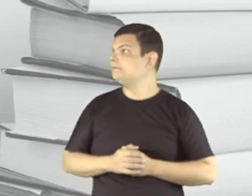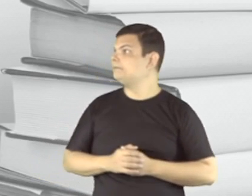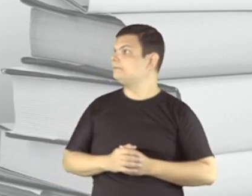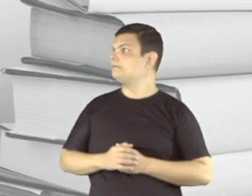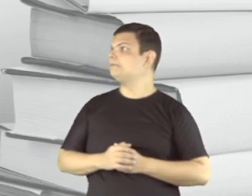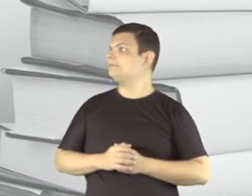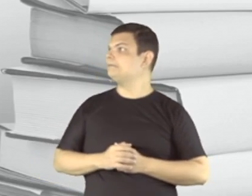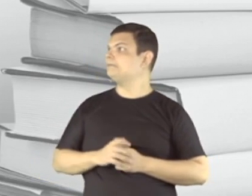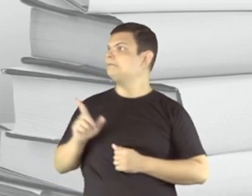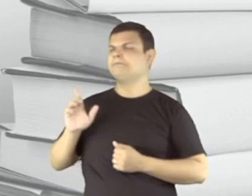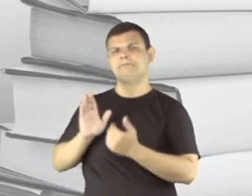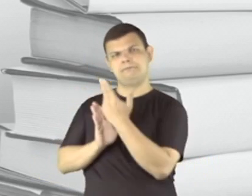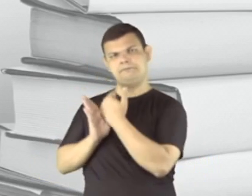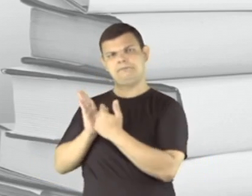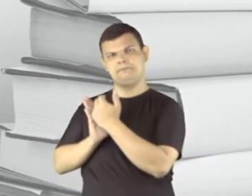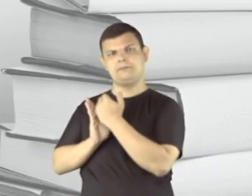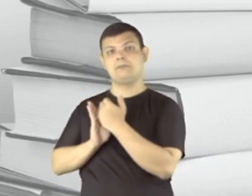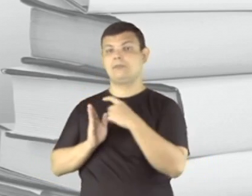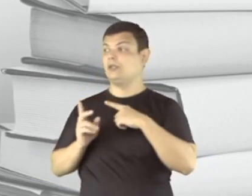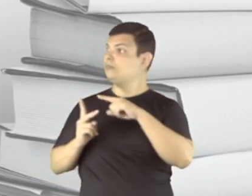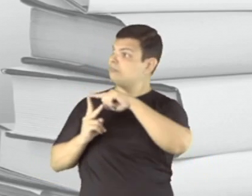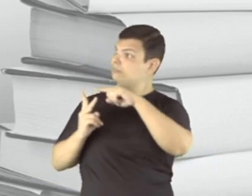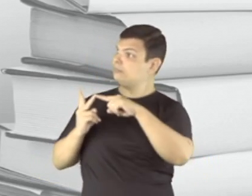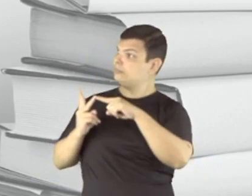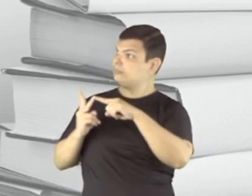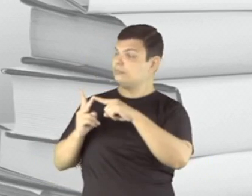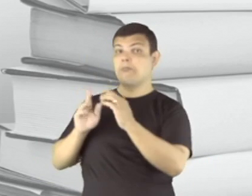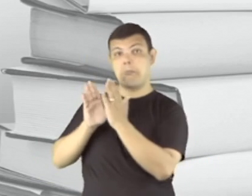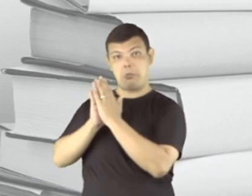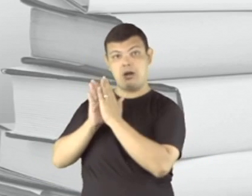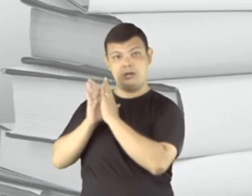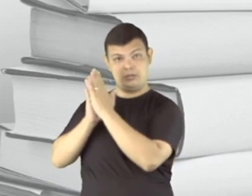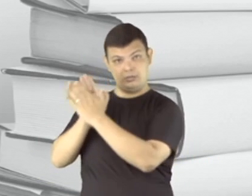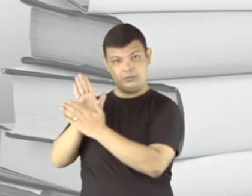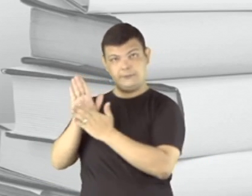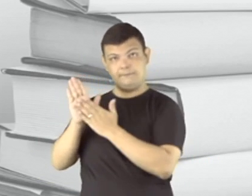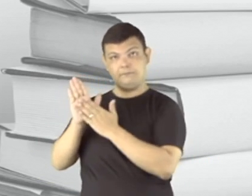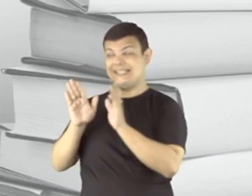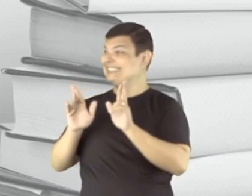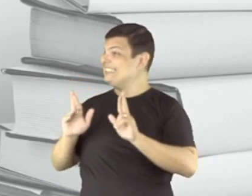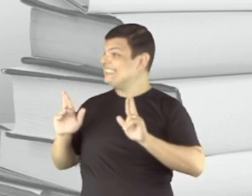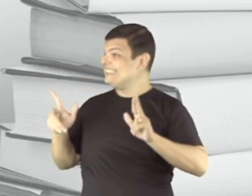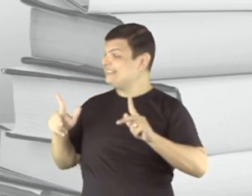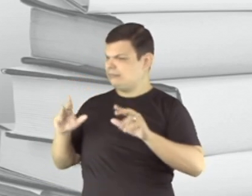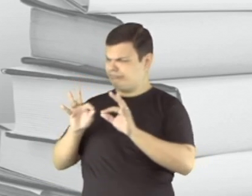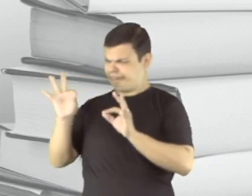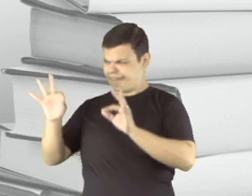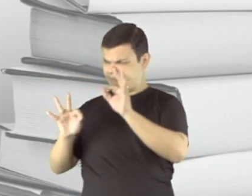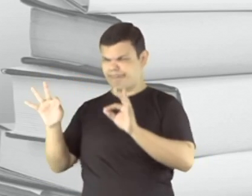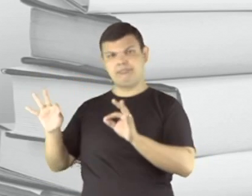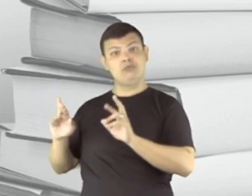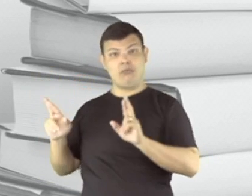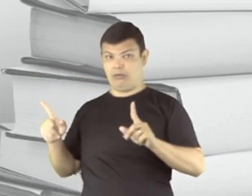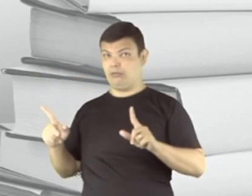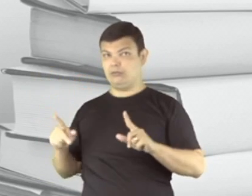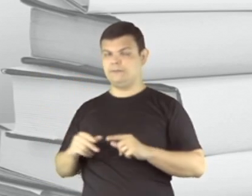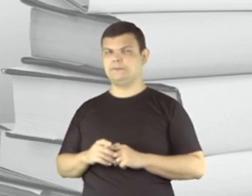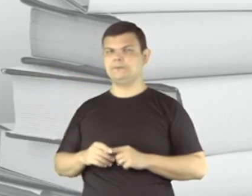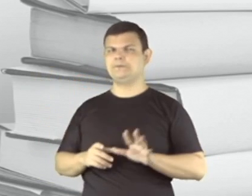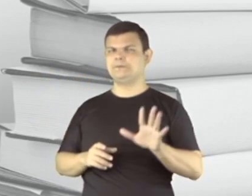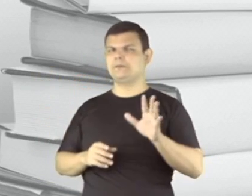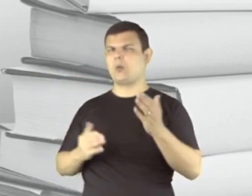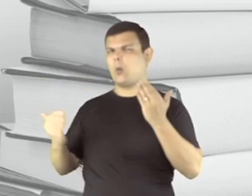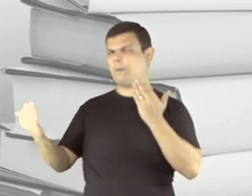que figura aqui. Eu tenho duas figuras planas aqui e olha a diferença de formato de cada uma delas aqui. Vamos fazer